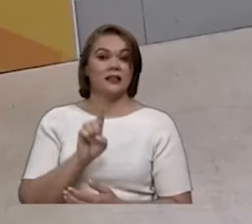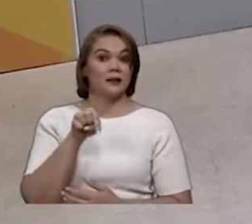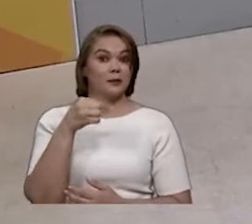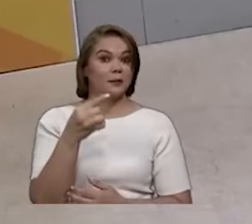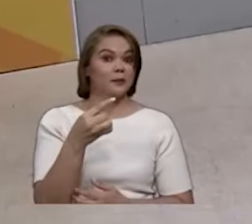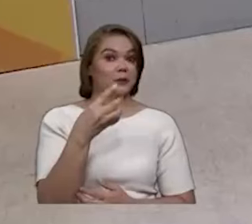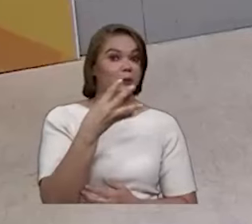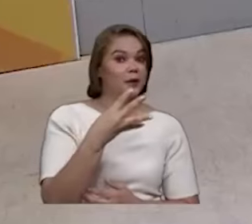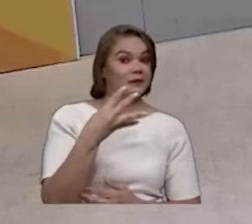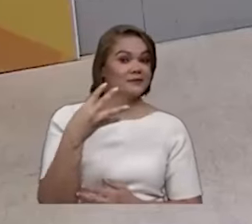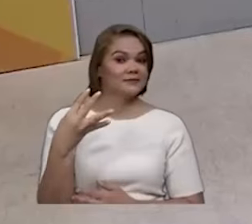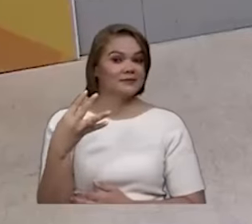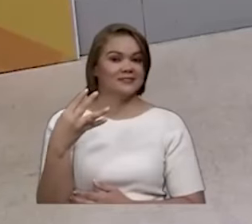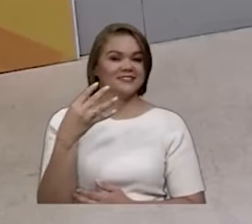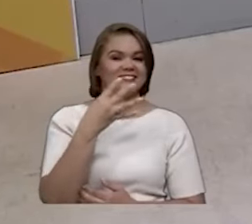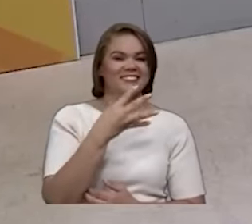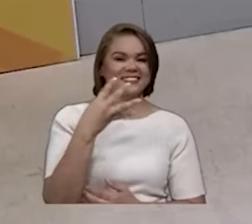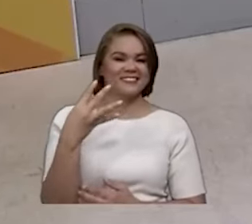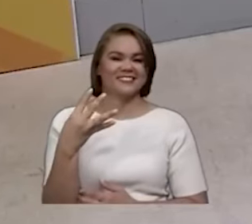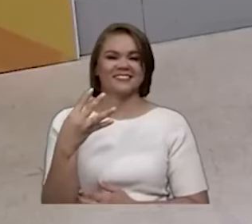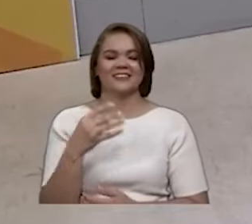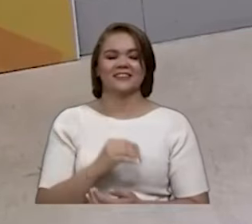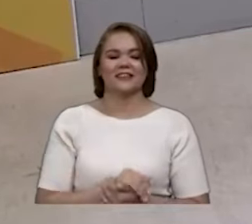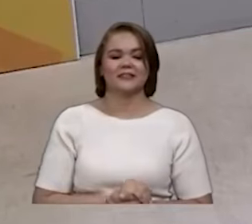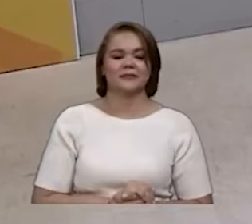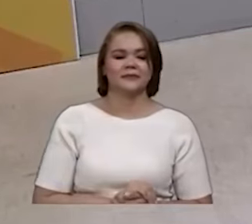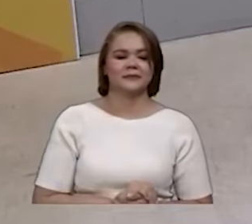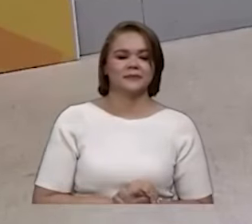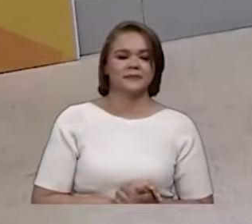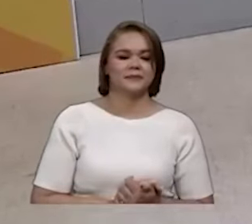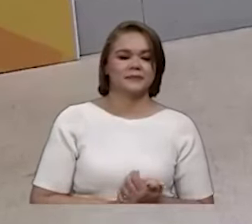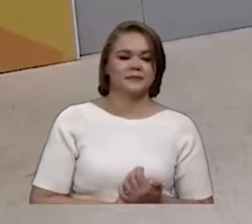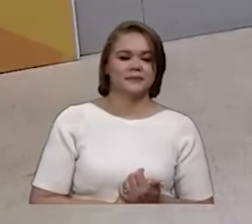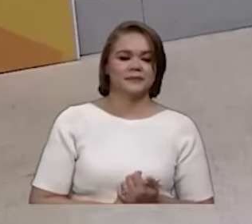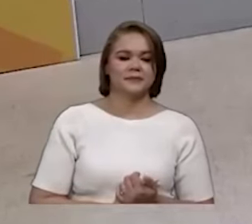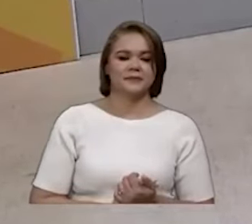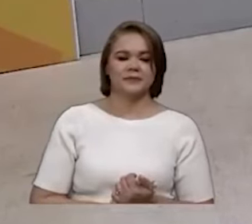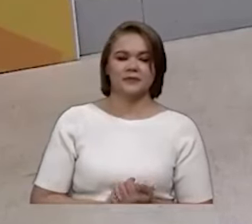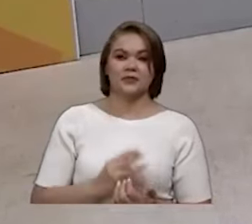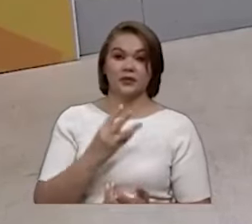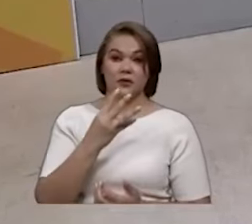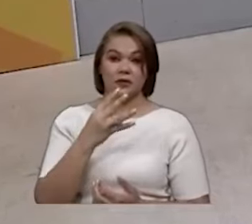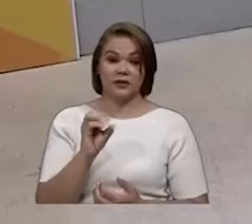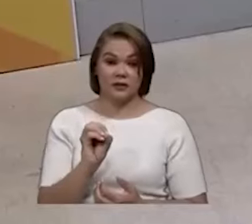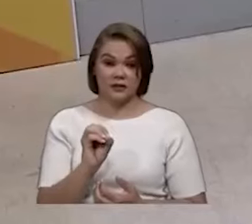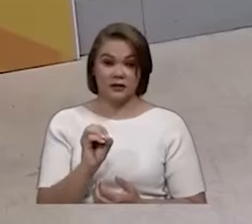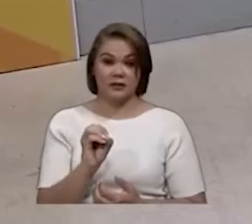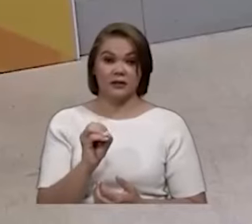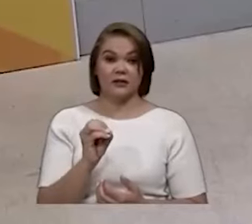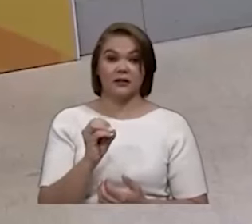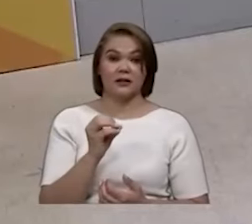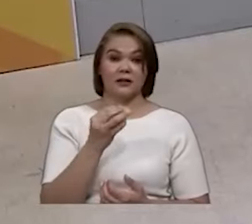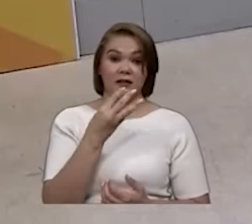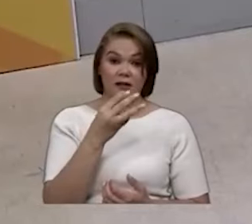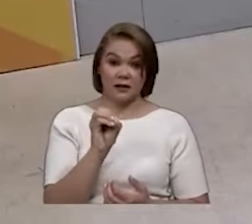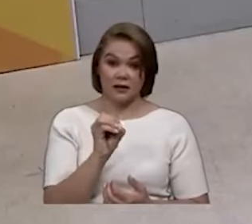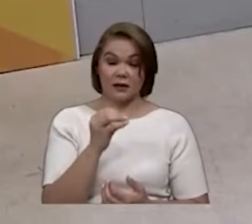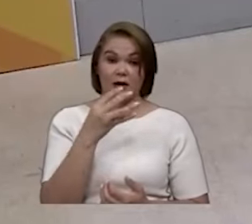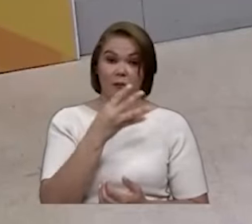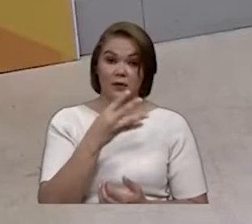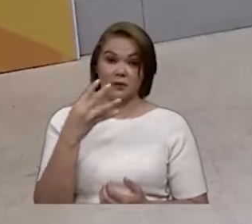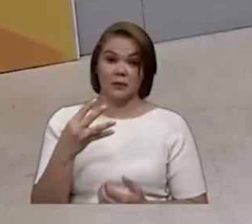Depois tem o 44. 30, 44. Foi o 30, foi o 44, foi o